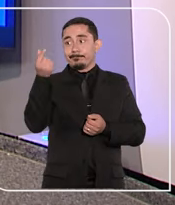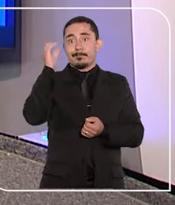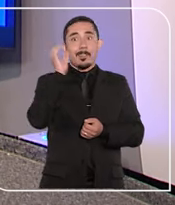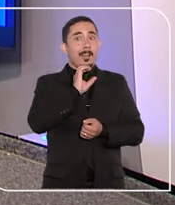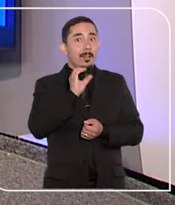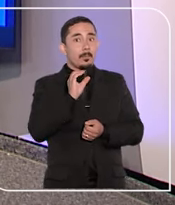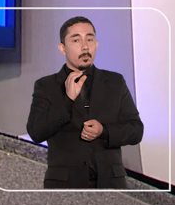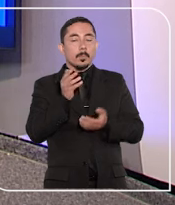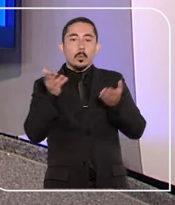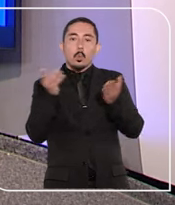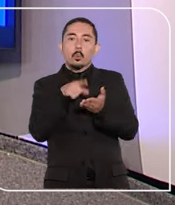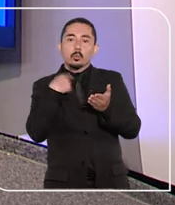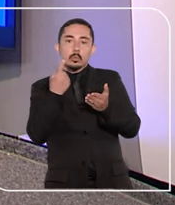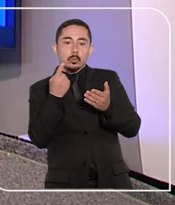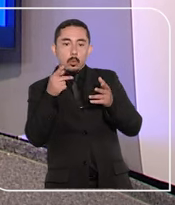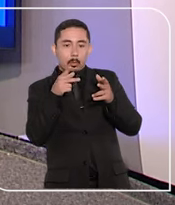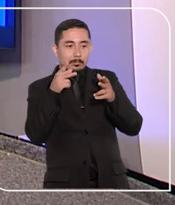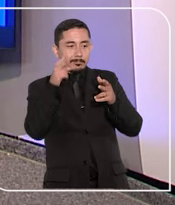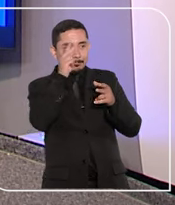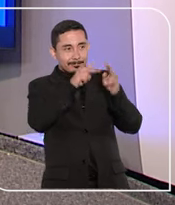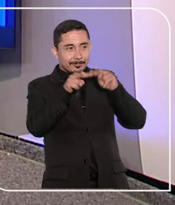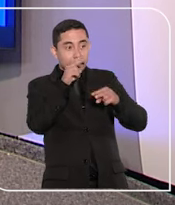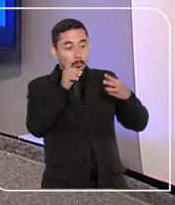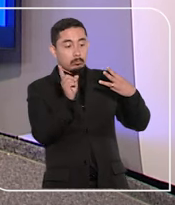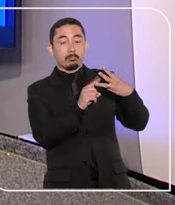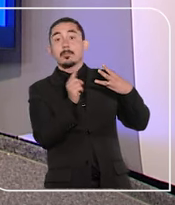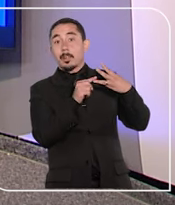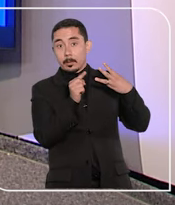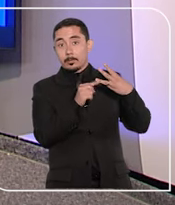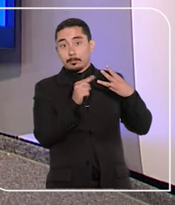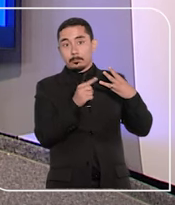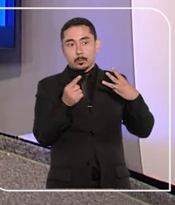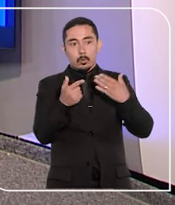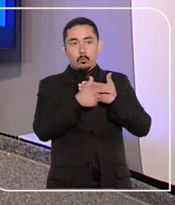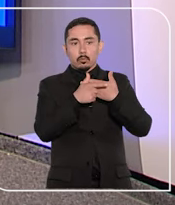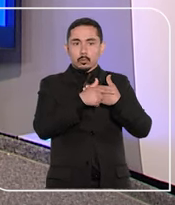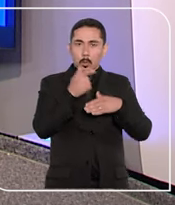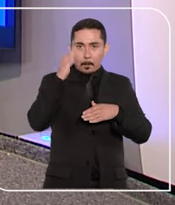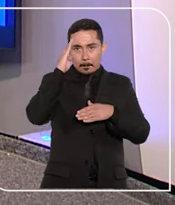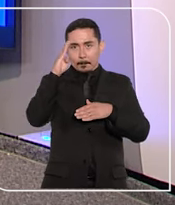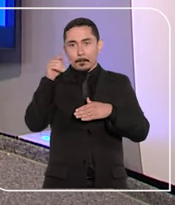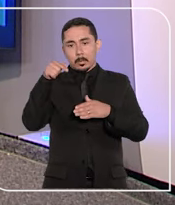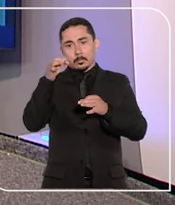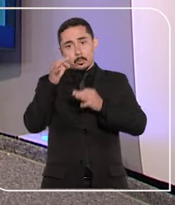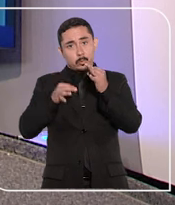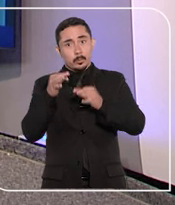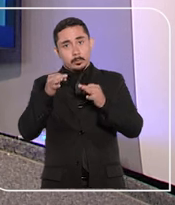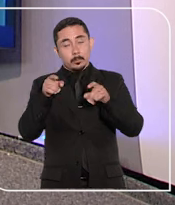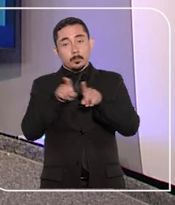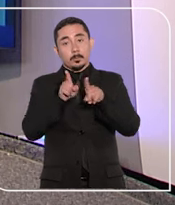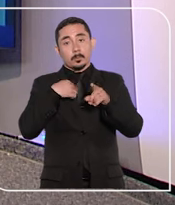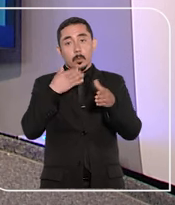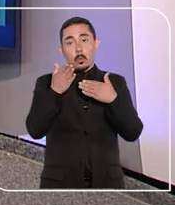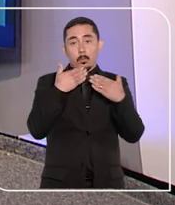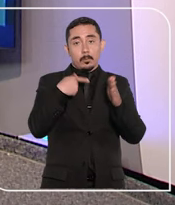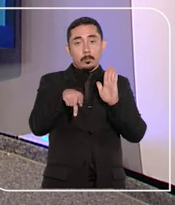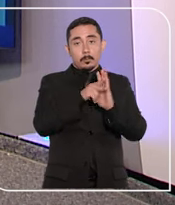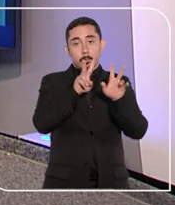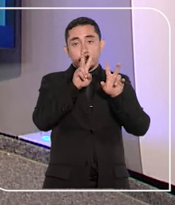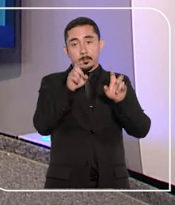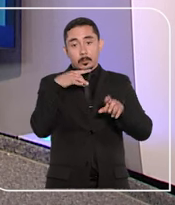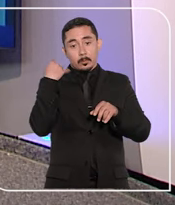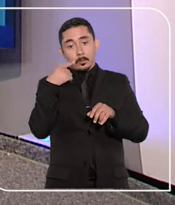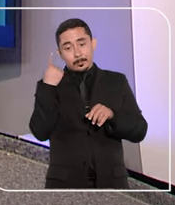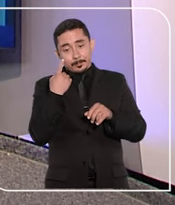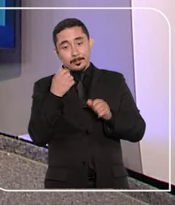o terceiro de 4 episódios da série sobre funções essenciais à justiça e eu conversei sobre advocacia com o meu